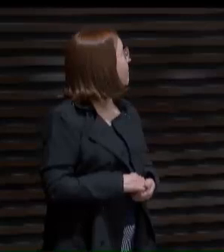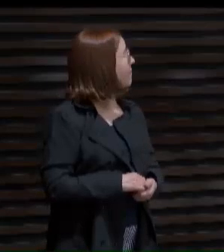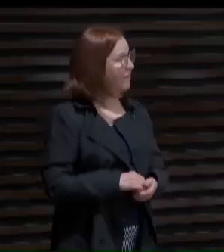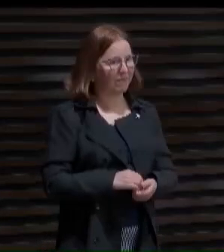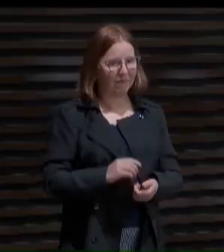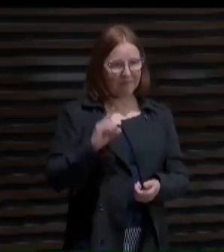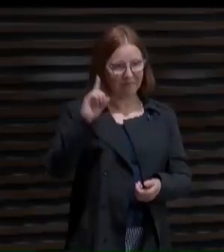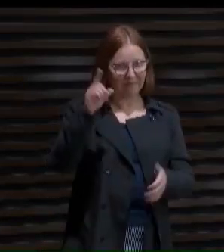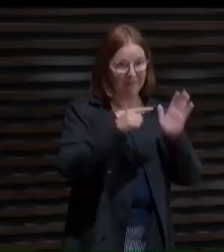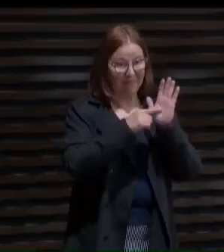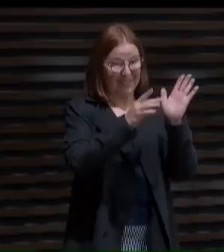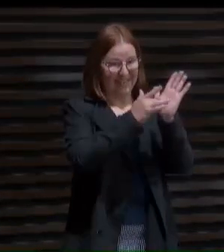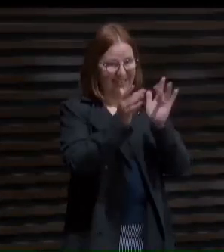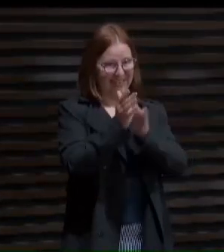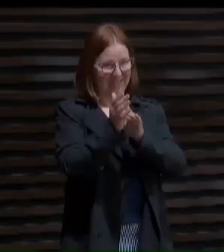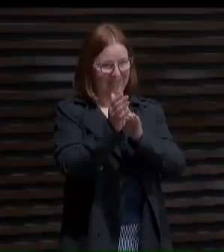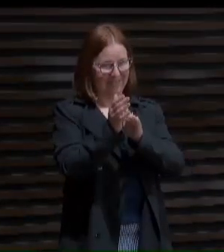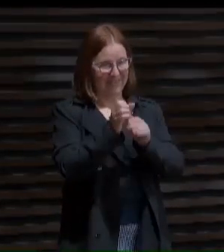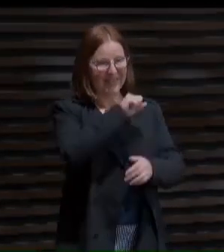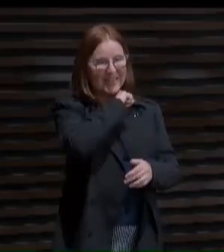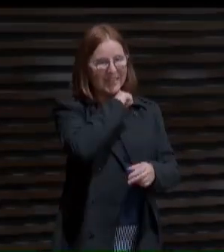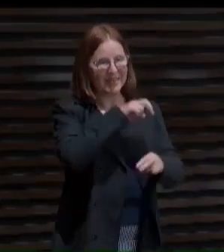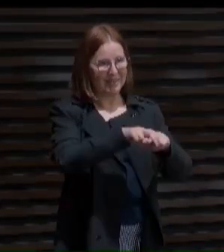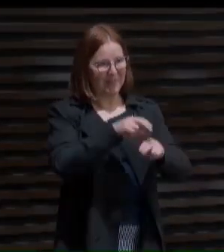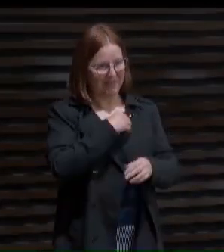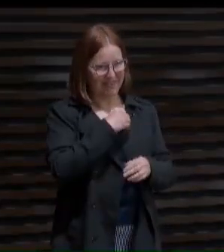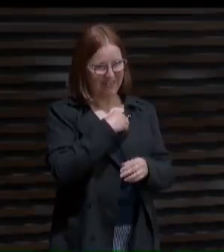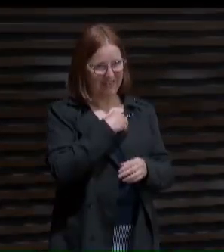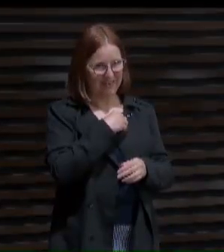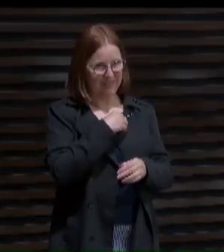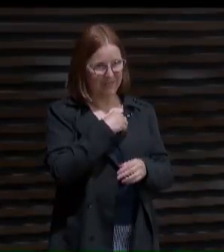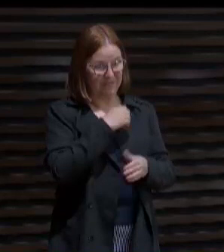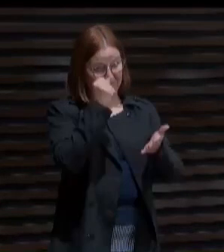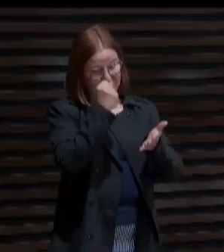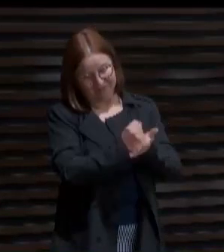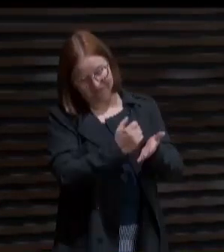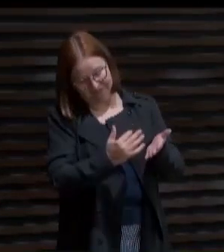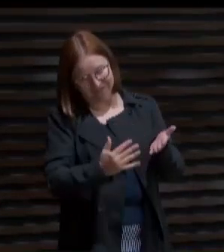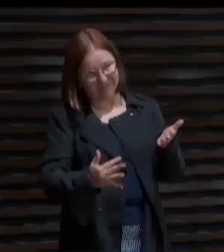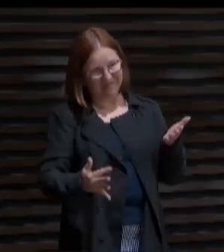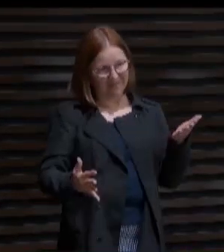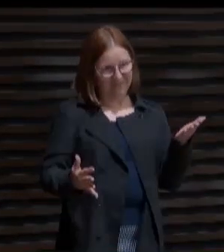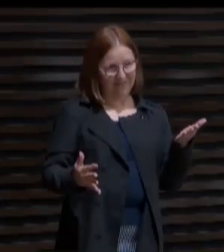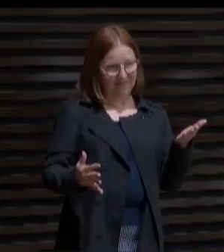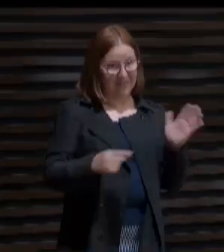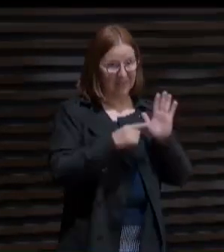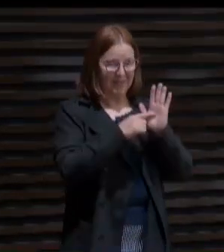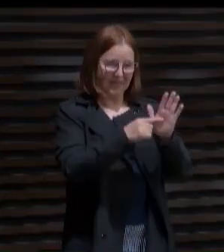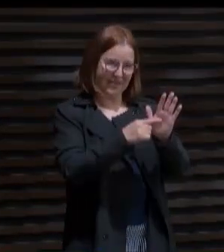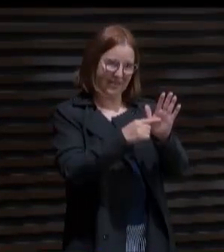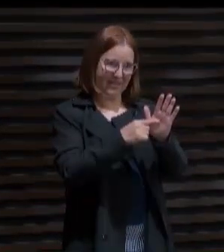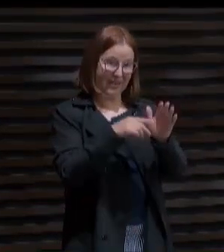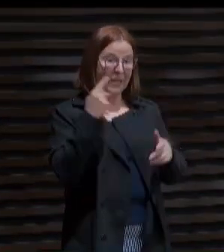Deus apresentou Jesus como sacrifício pelo pecado, com o sangue que Ele derramou, mostrando assim